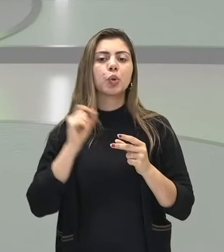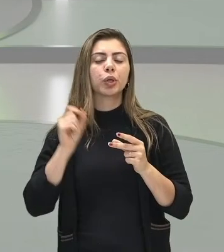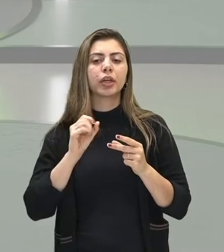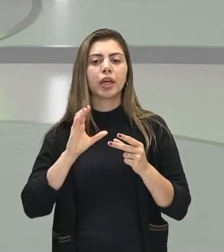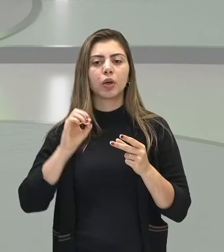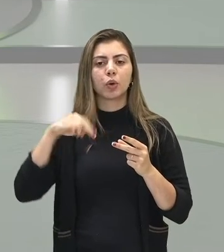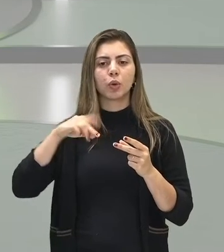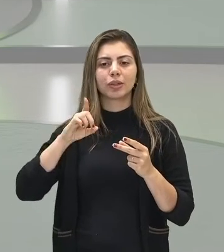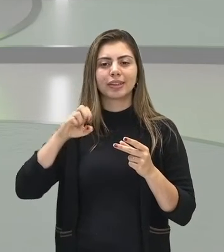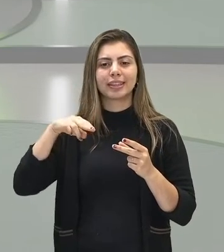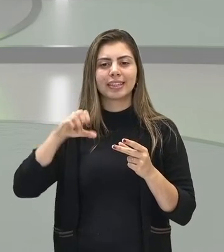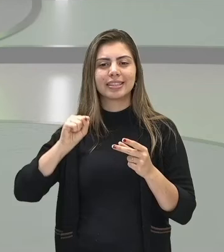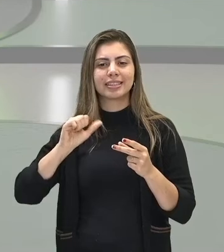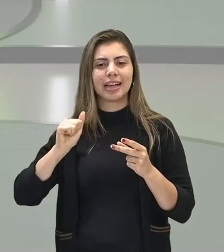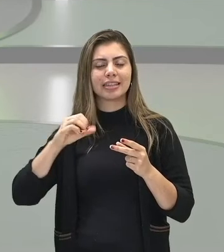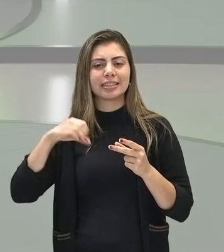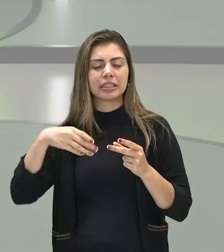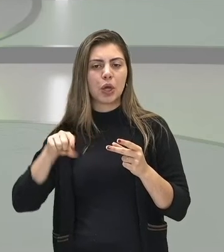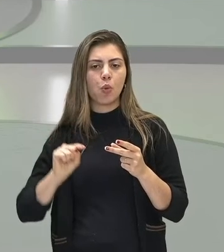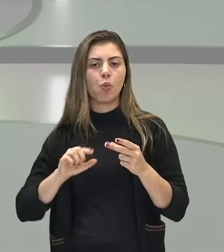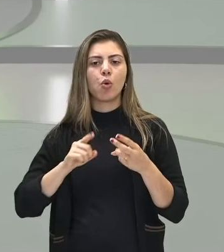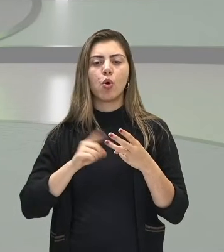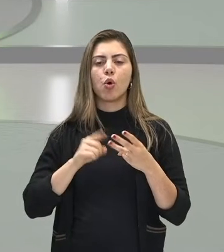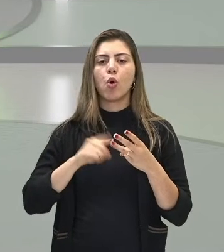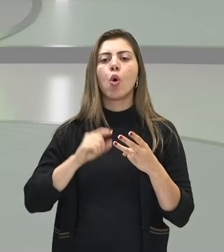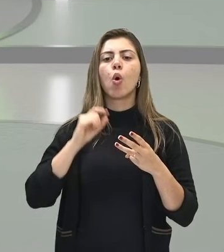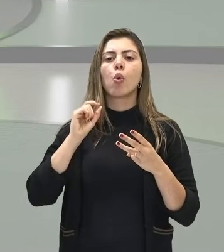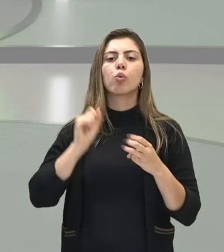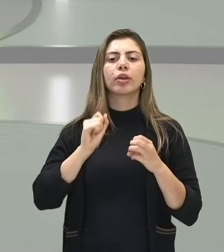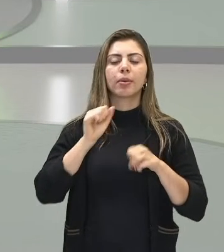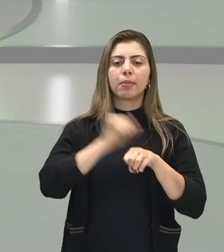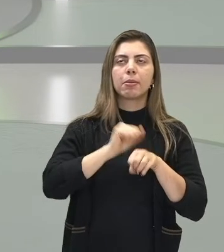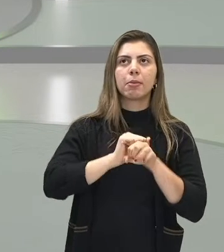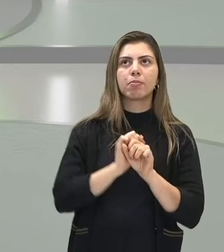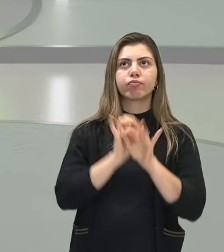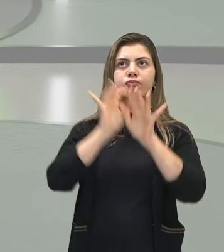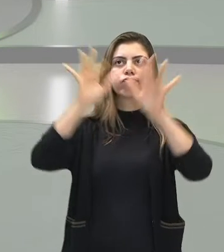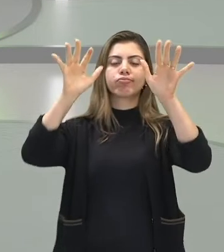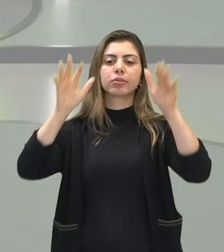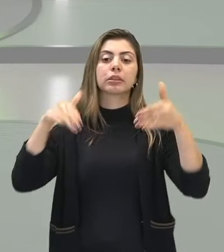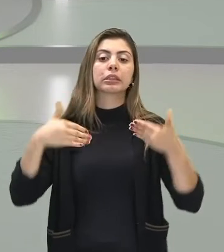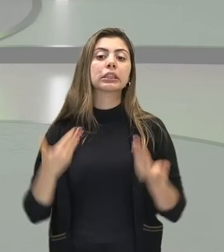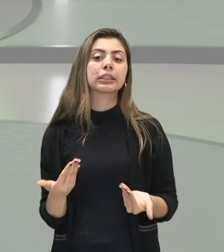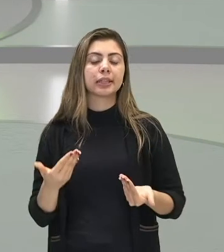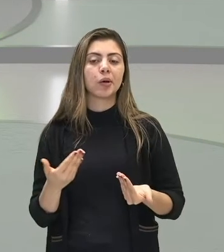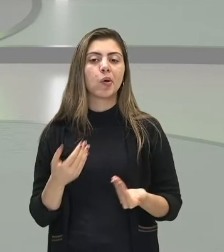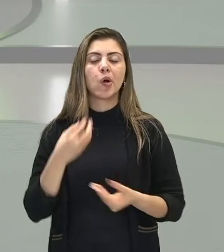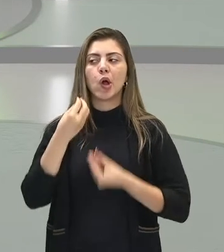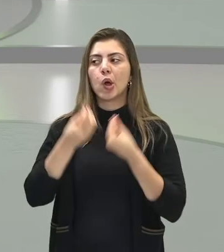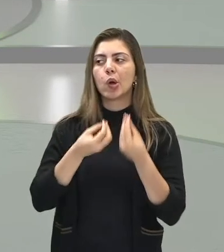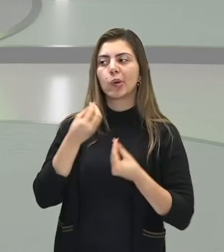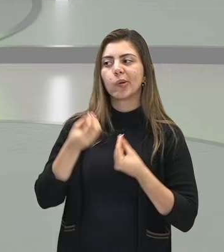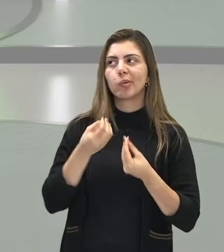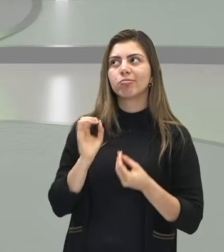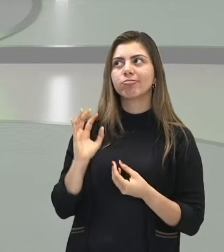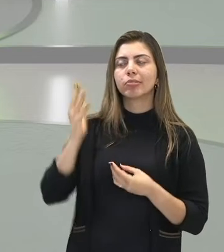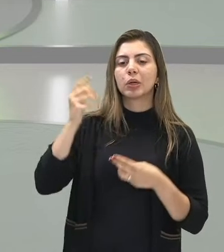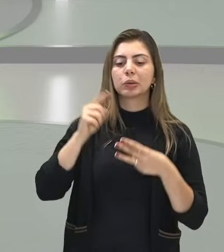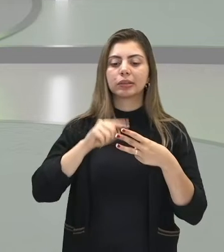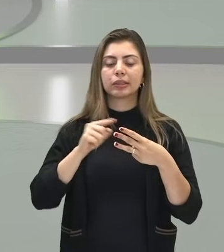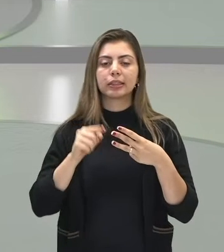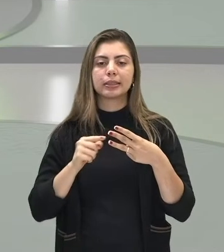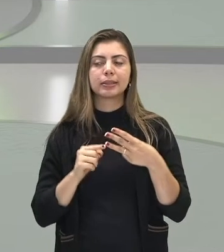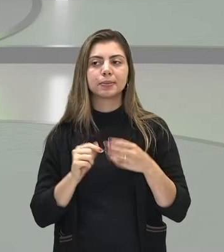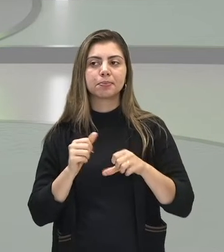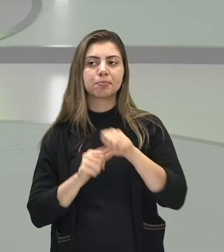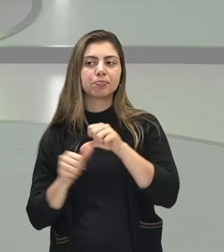condensação, uma sublimação. E aí, como é que ocorre essa mudança?